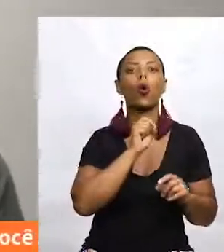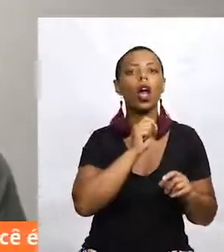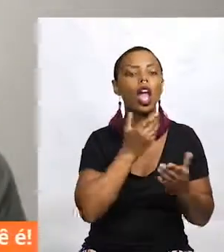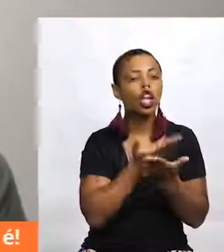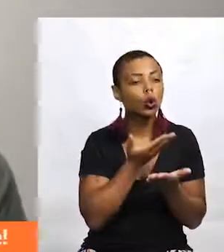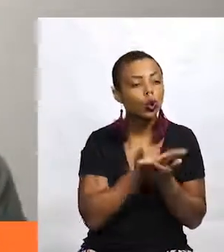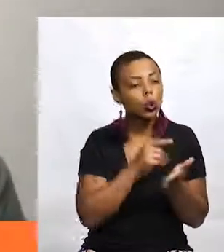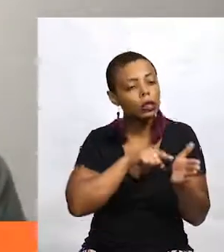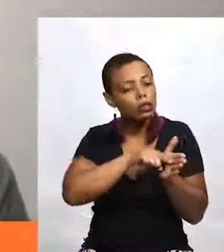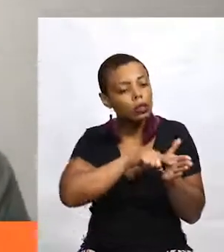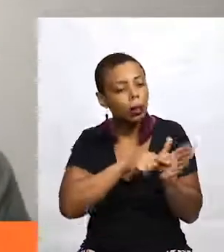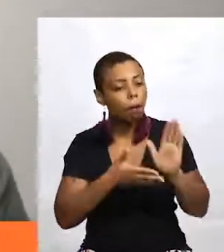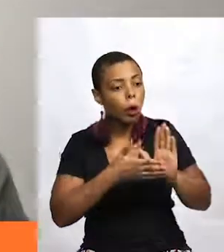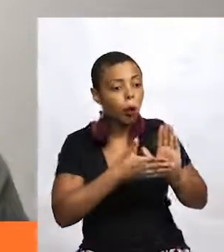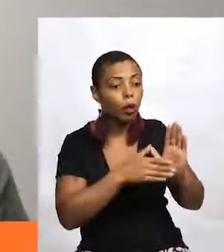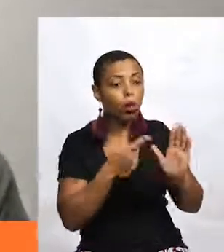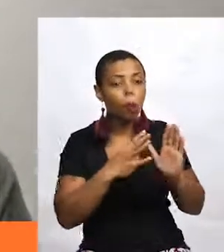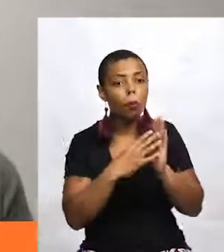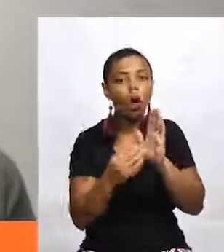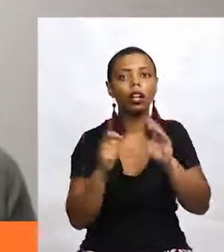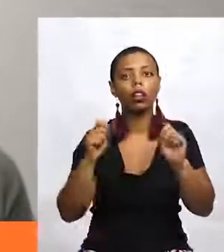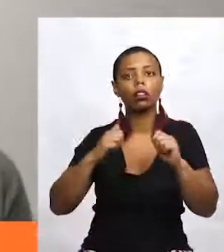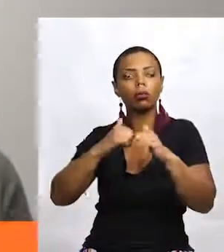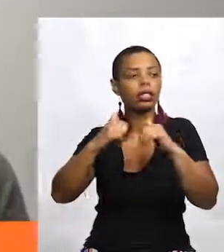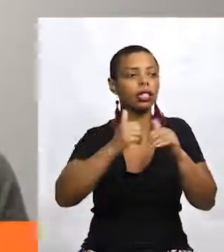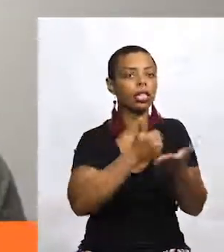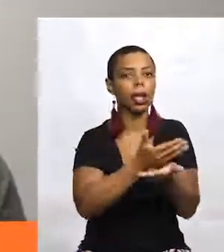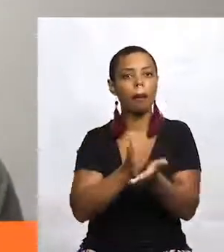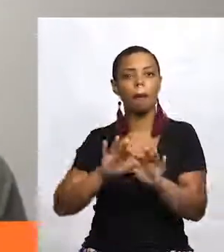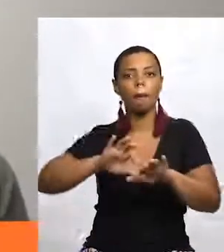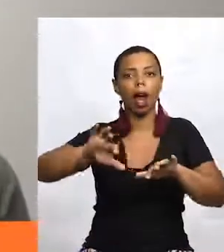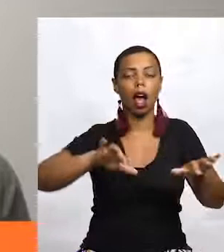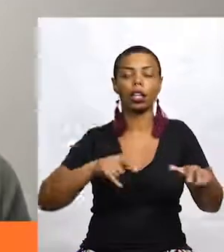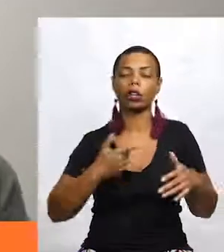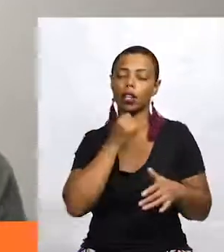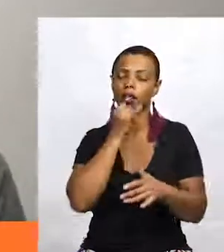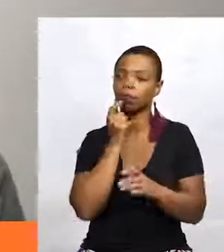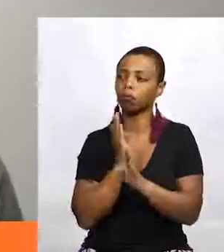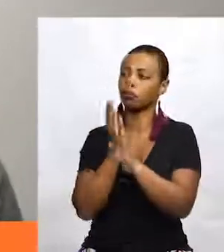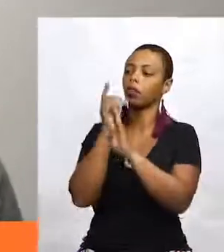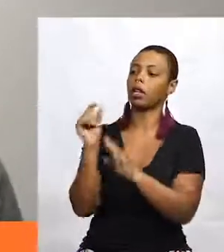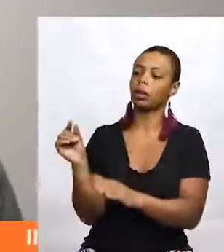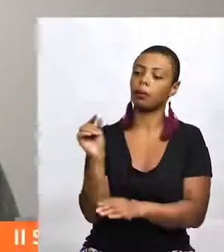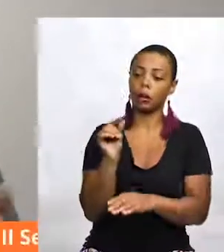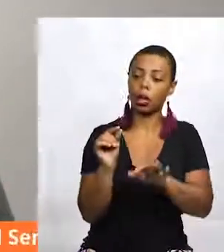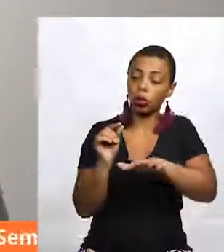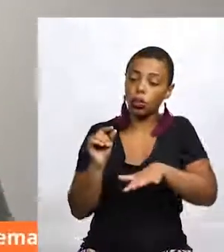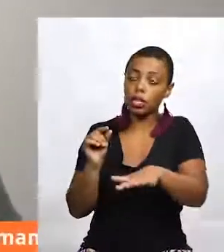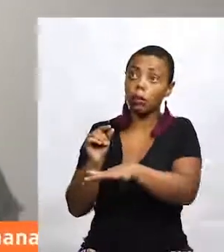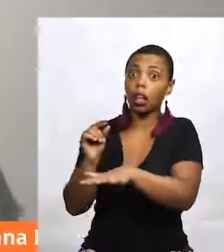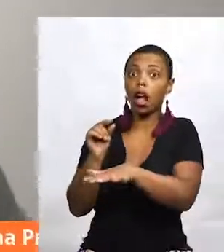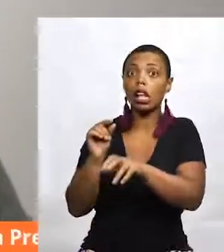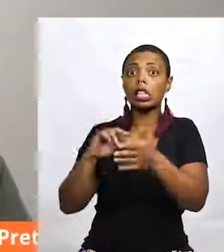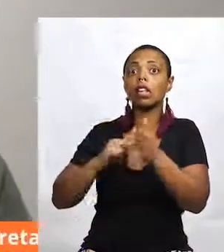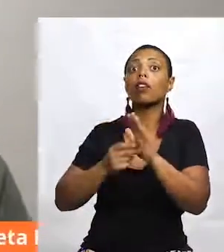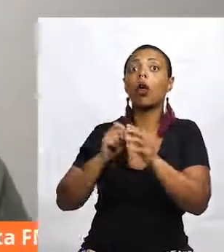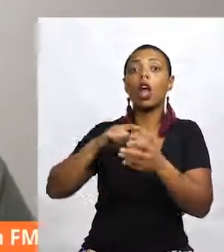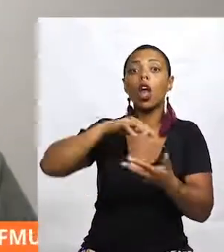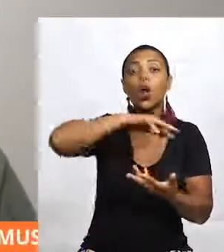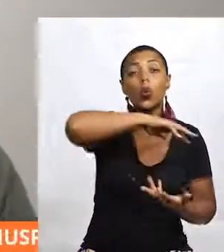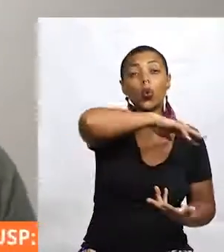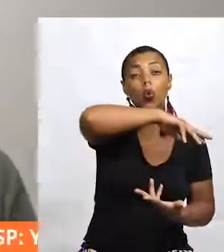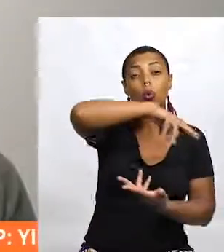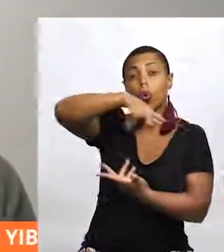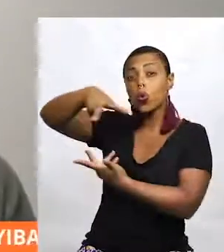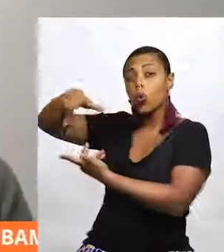propagação. Então, se a partícula é gerada em algum lugar do espaço, com uma energia alta, ela se propaga pelo universo, entra na nossa